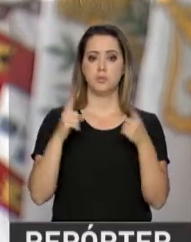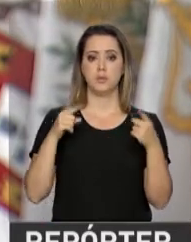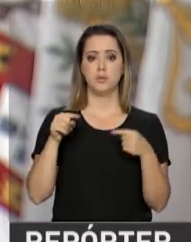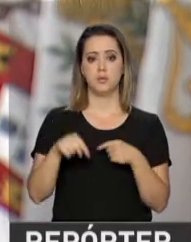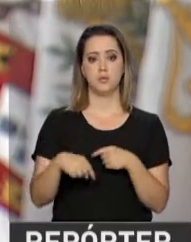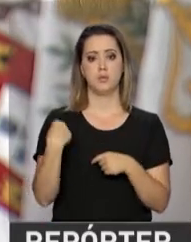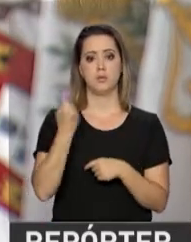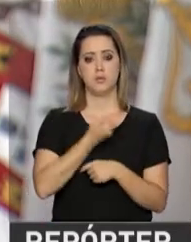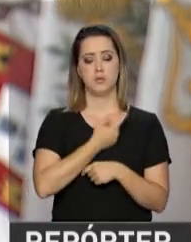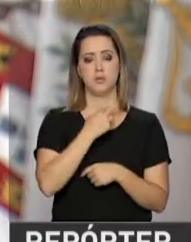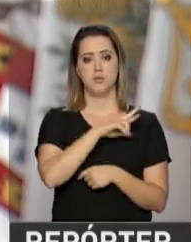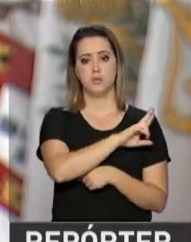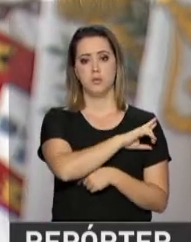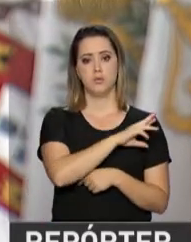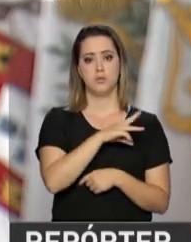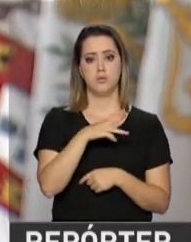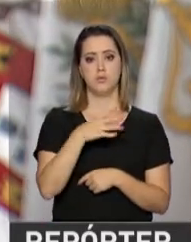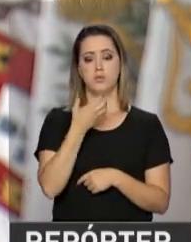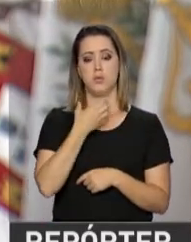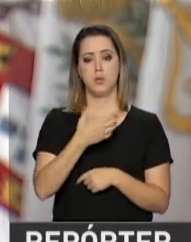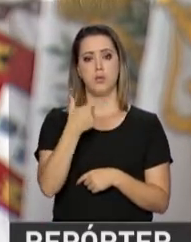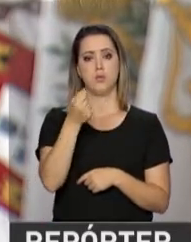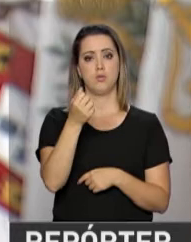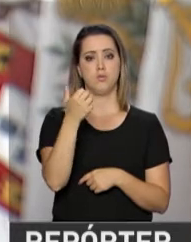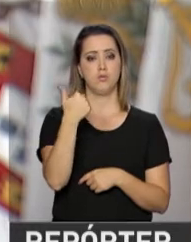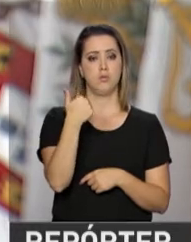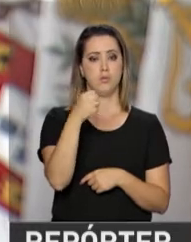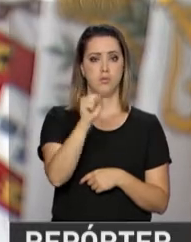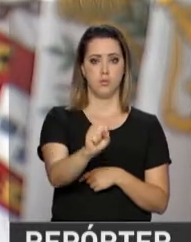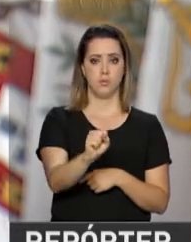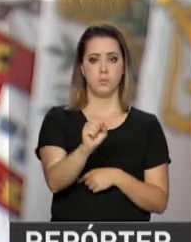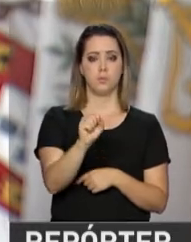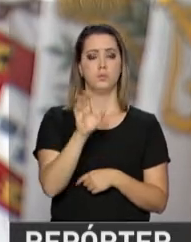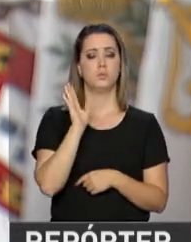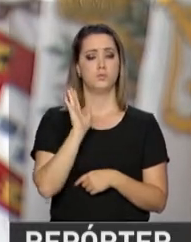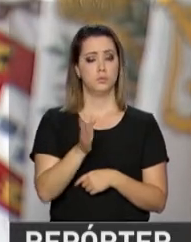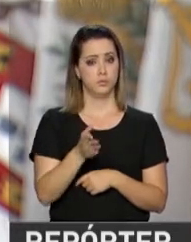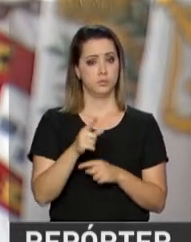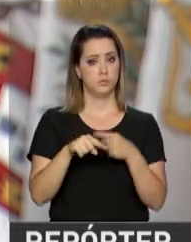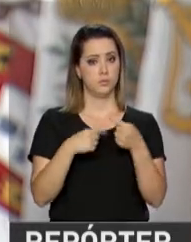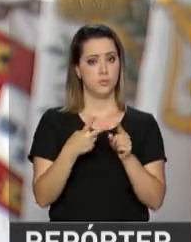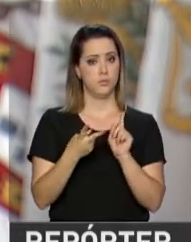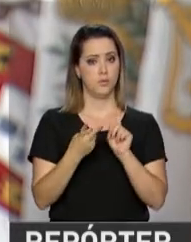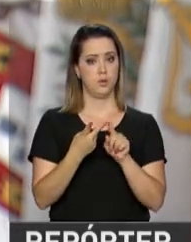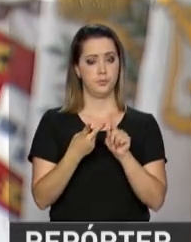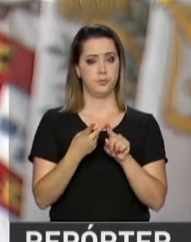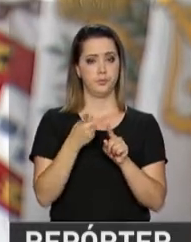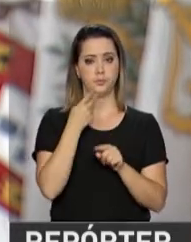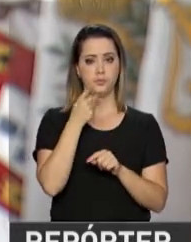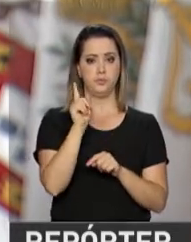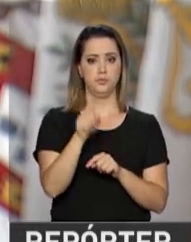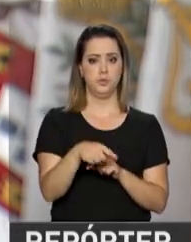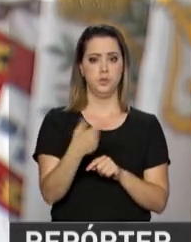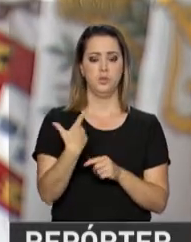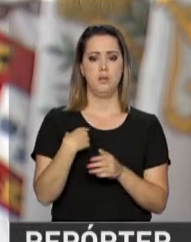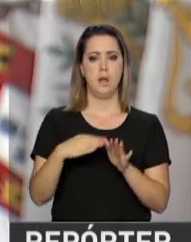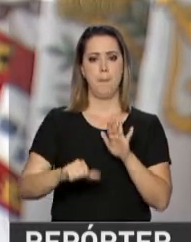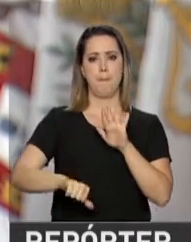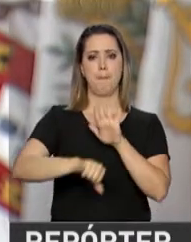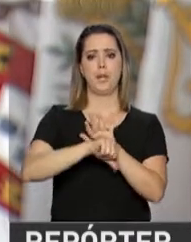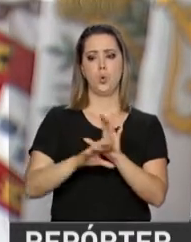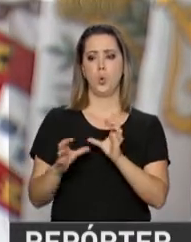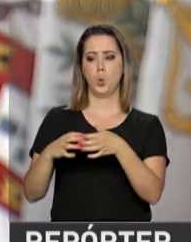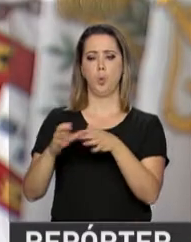nossa vai até dezembro de 2018 o presidente temer e em segundo lugar deixar bem claro para a criminalidade da